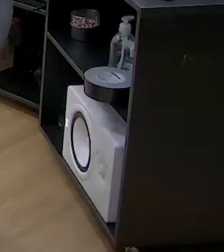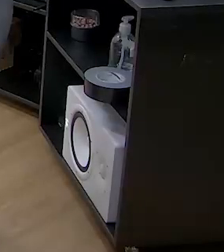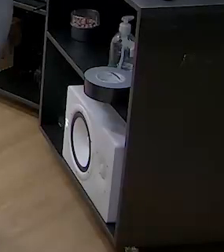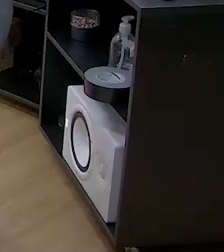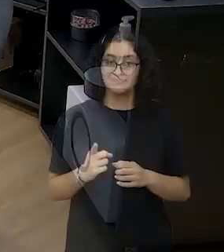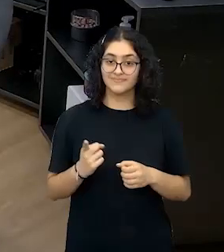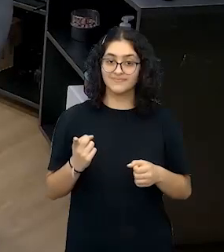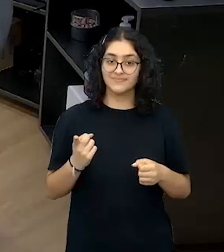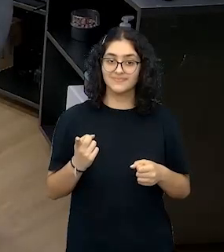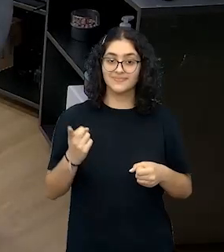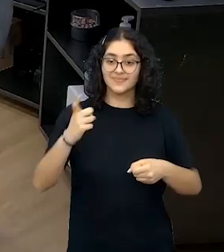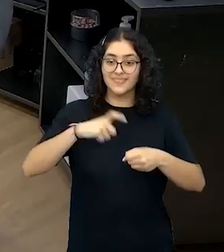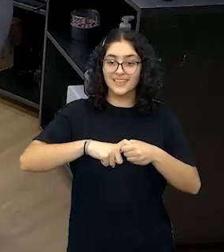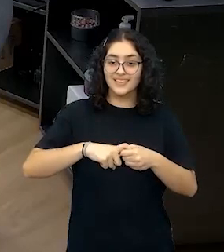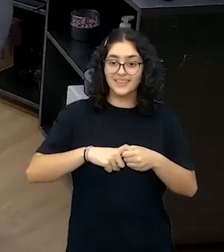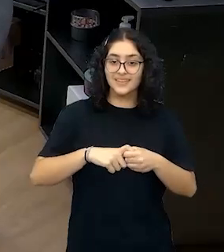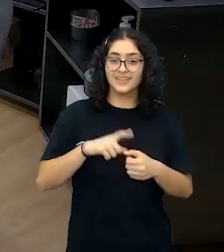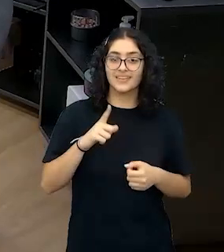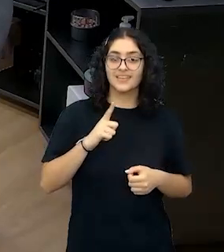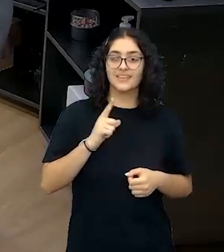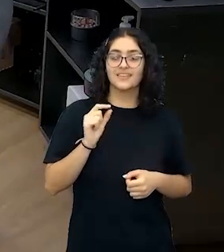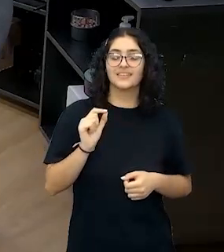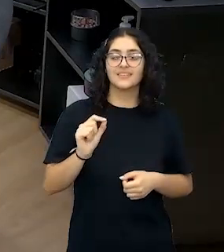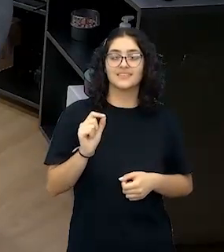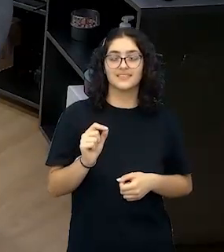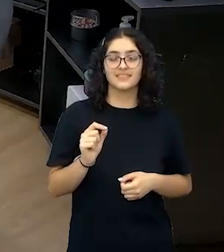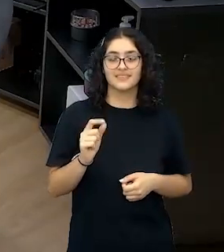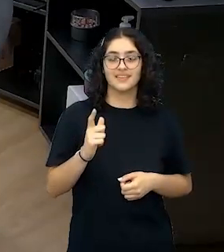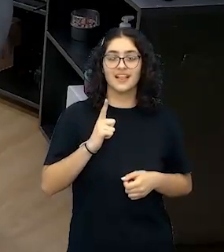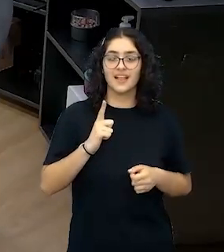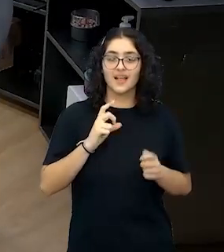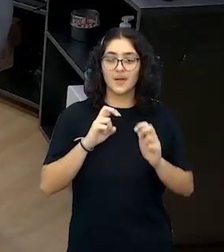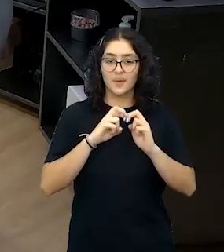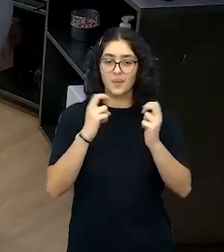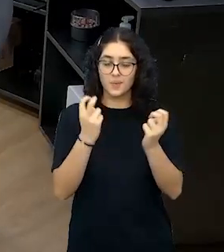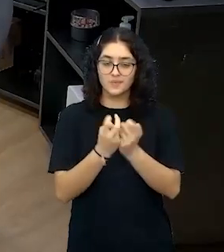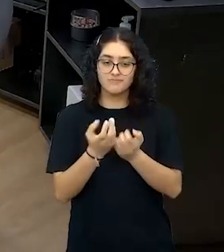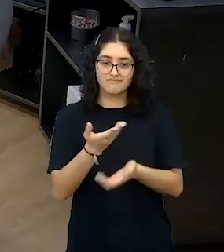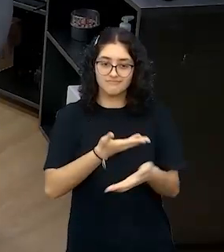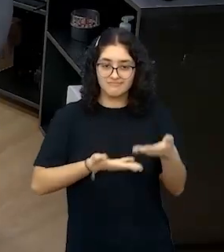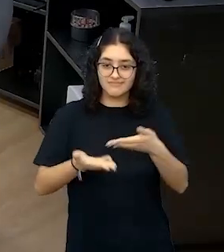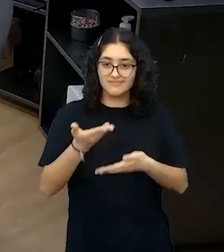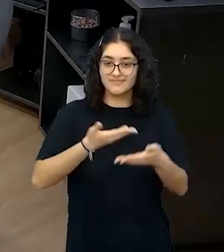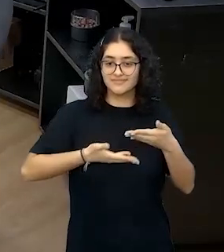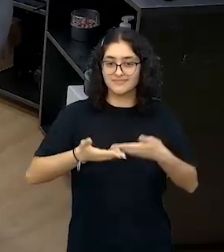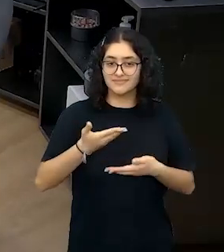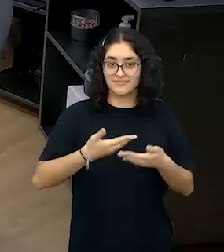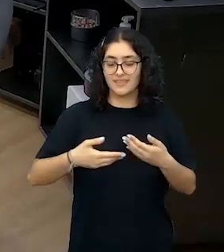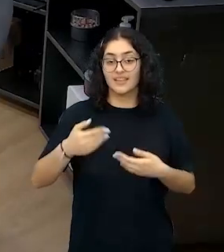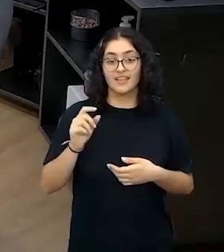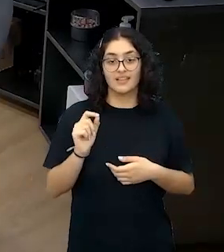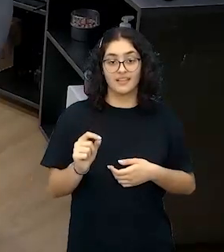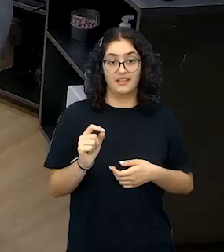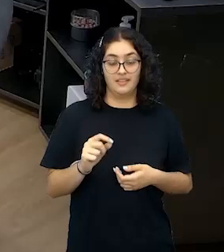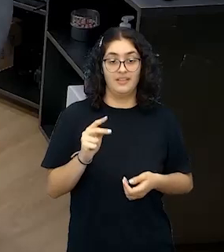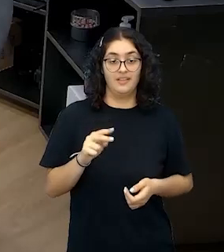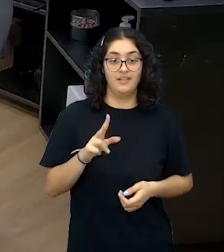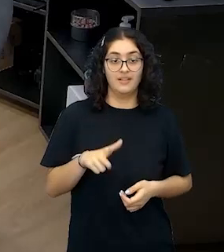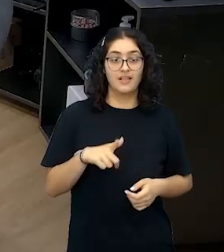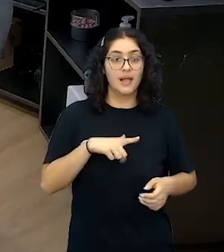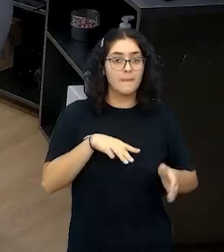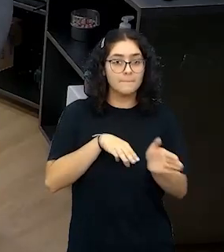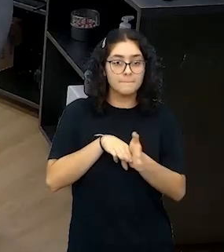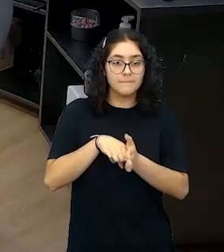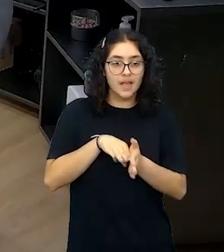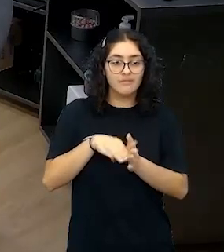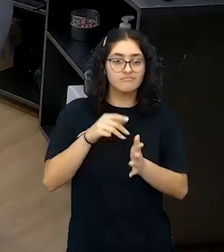Voltamos. O primeiro aí que colocou que a gente estava até nessa roda de conversa aqui, que nesse novo formato de TPC, a gente já viu